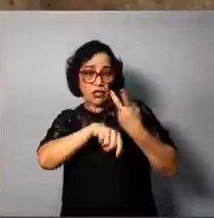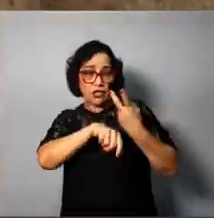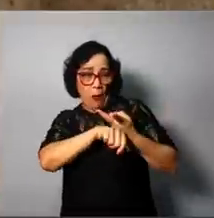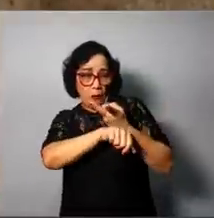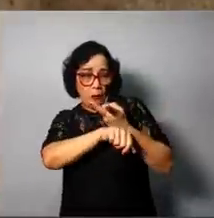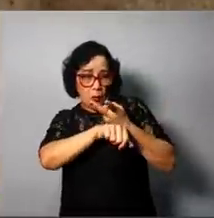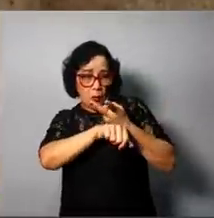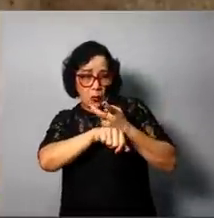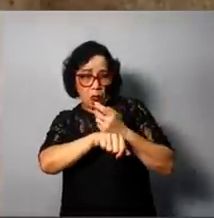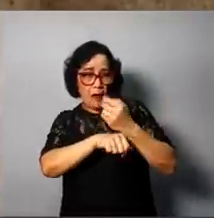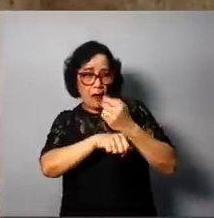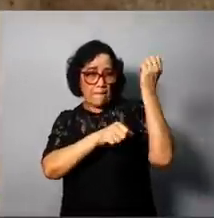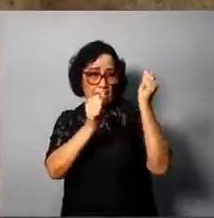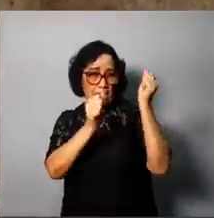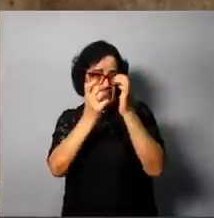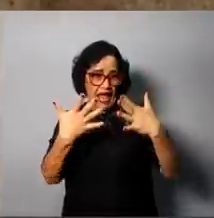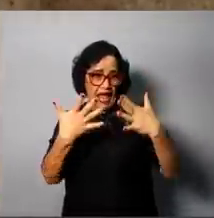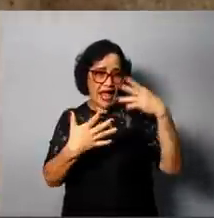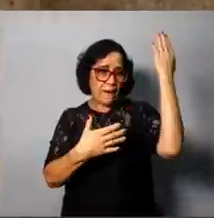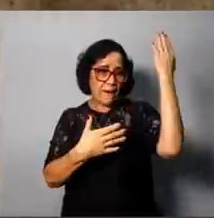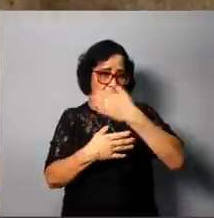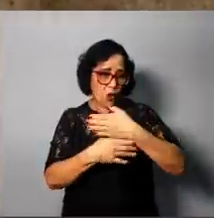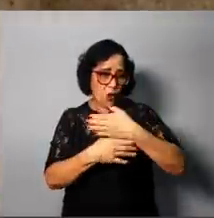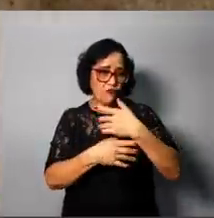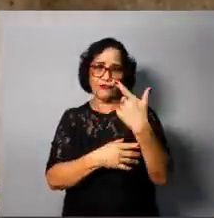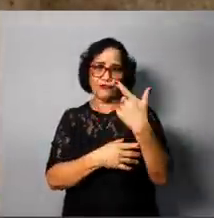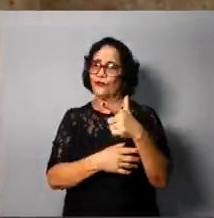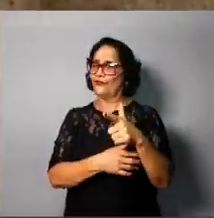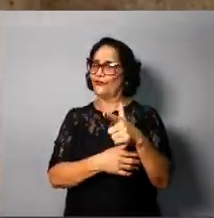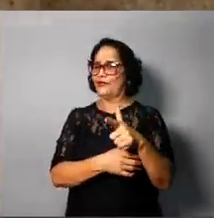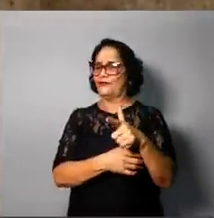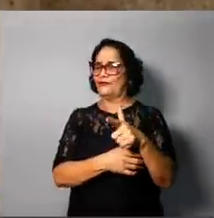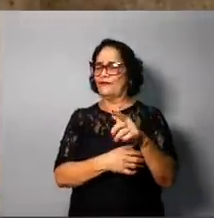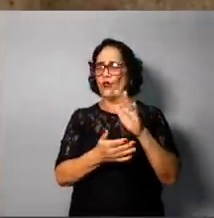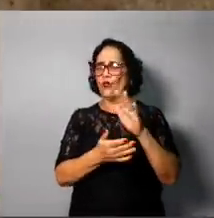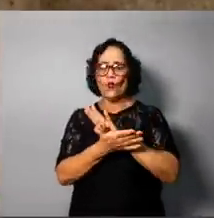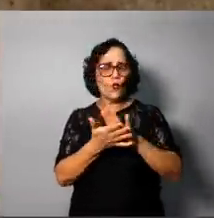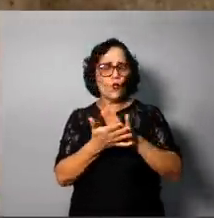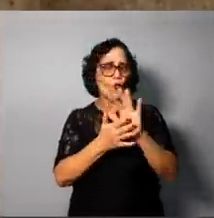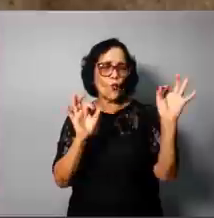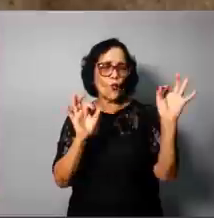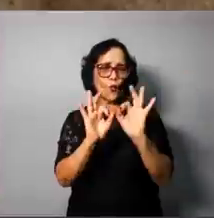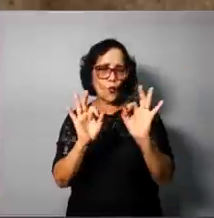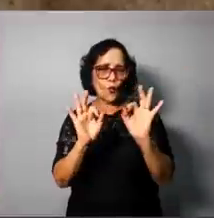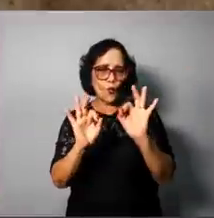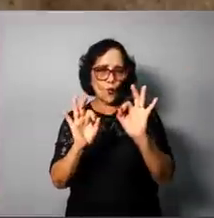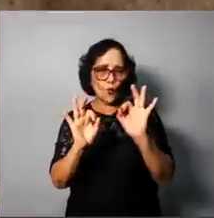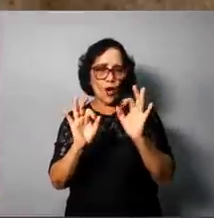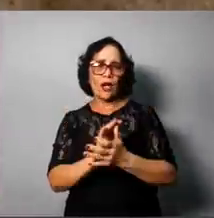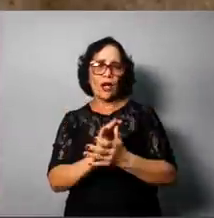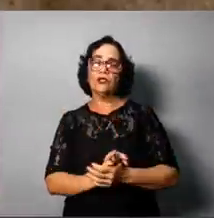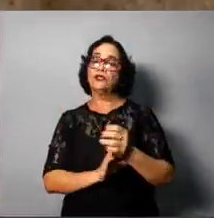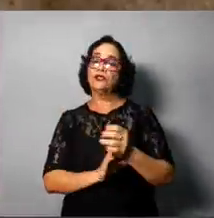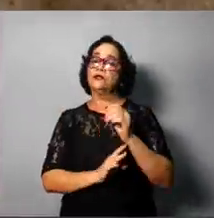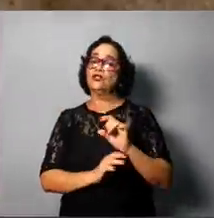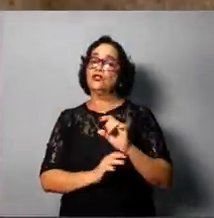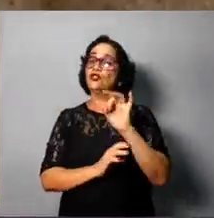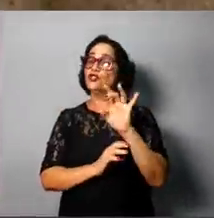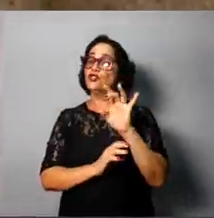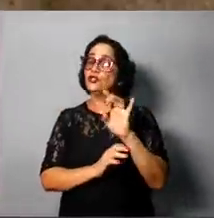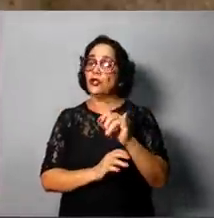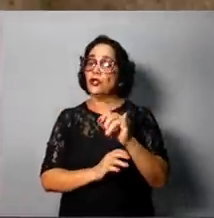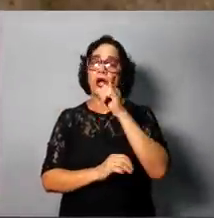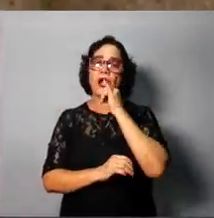sinal, mas nenhum sinal lhe será dado a não ser o